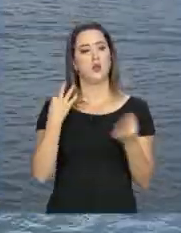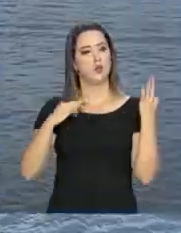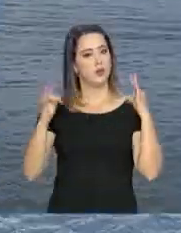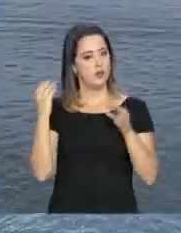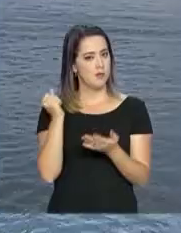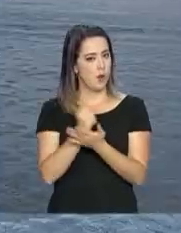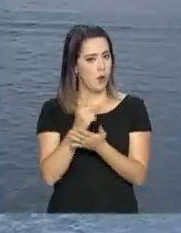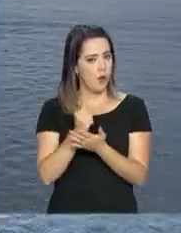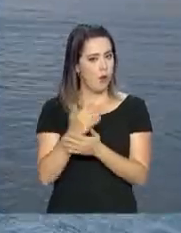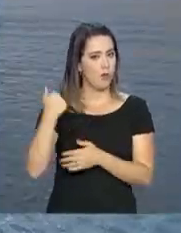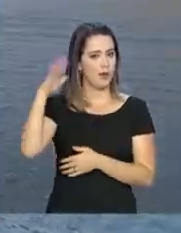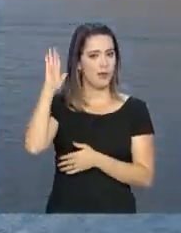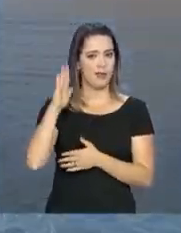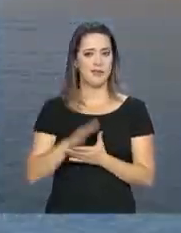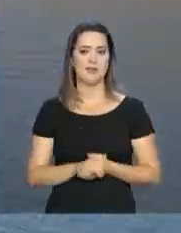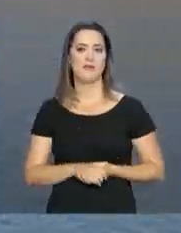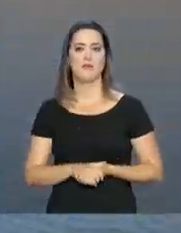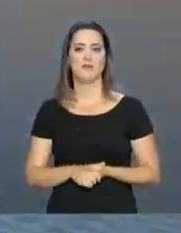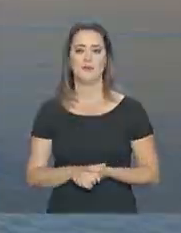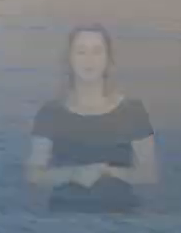mais bem comprado